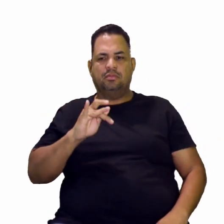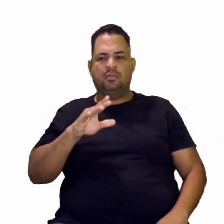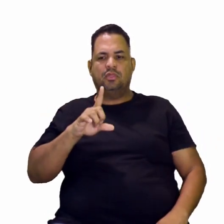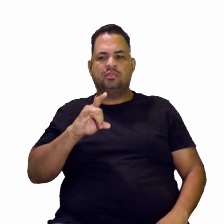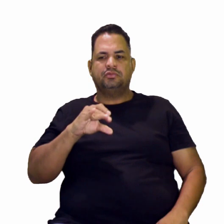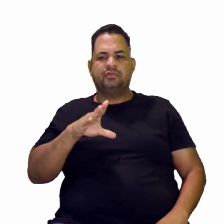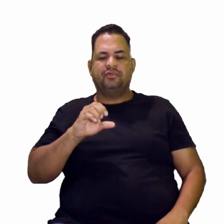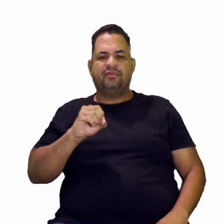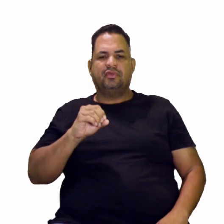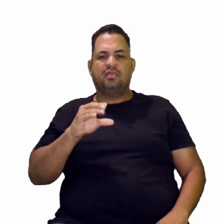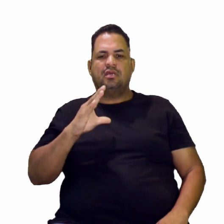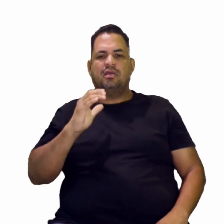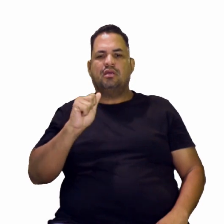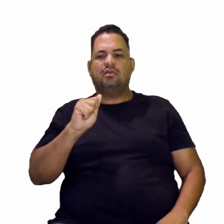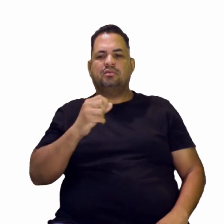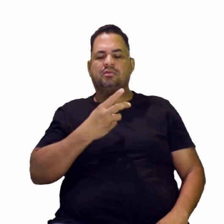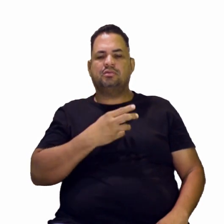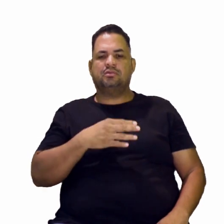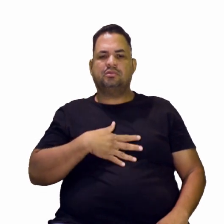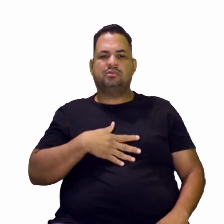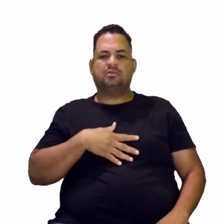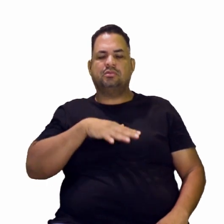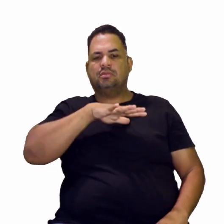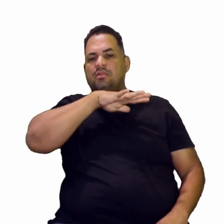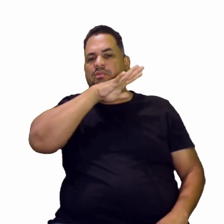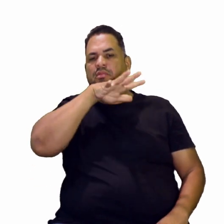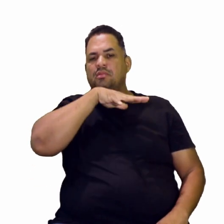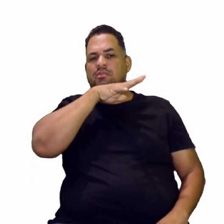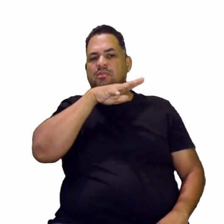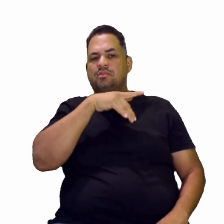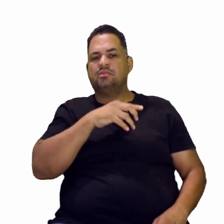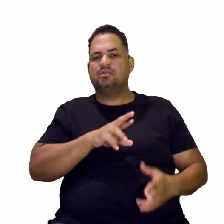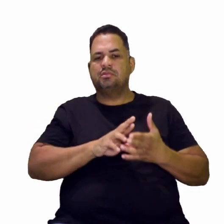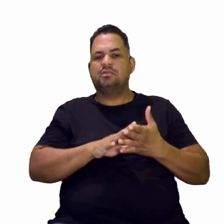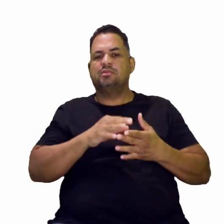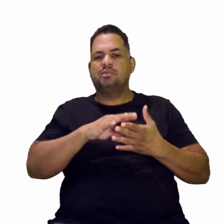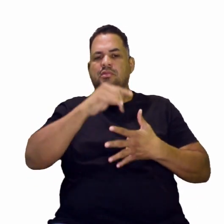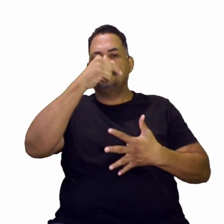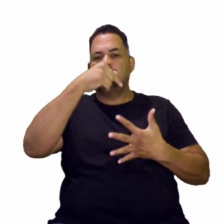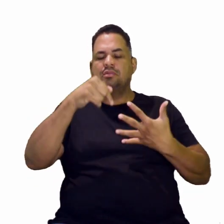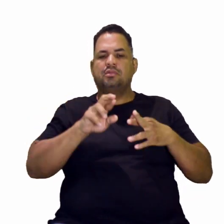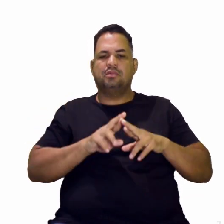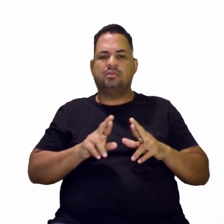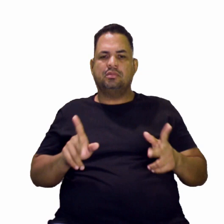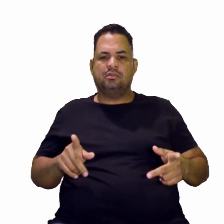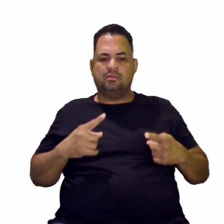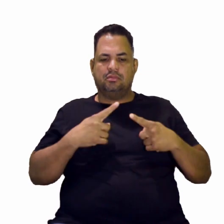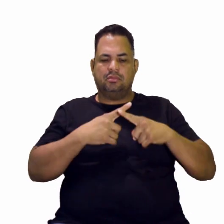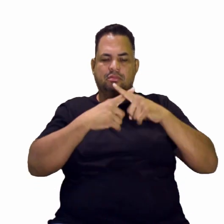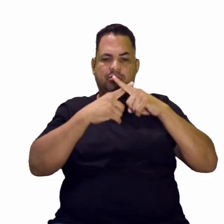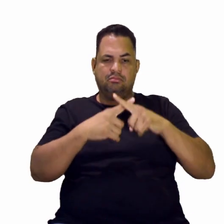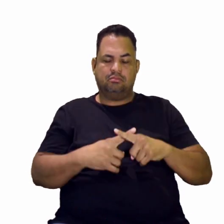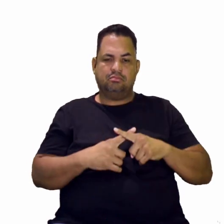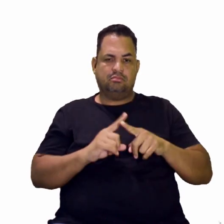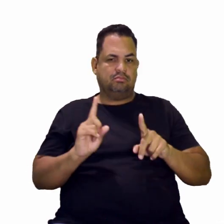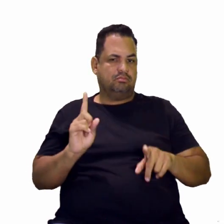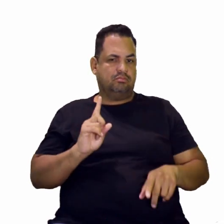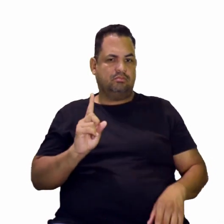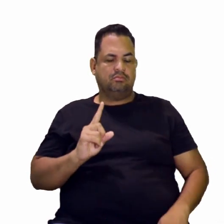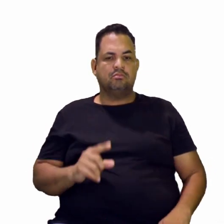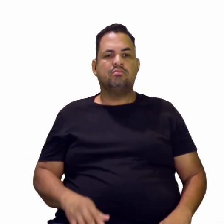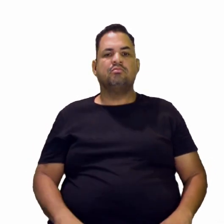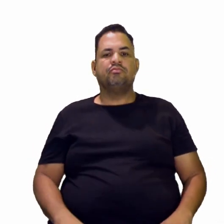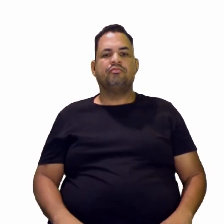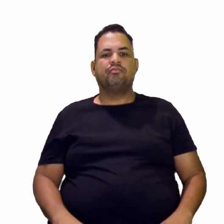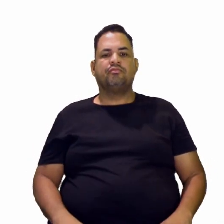intraespecífica. Esses animais, eles são de espécies diferentes, então a competição aí não seria